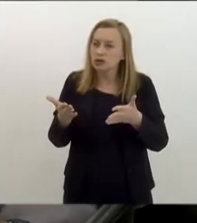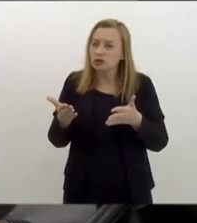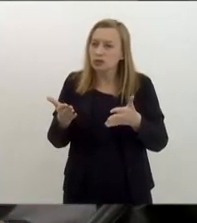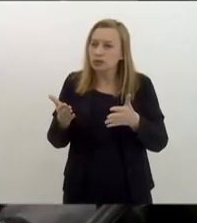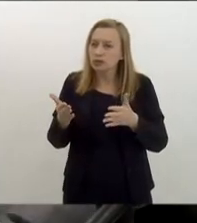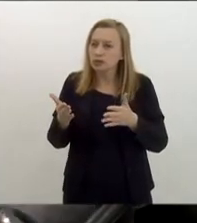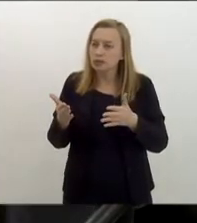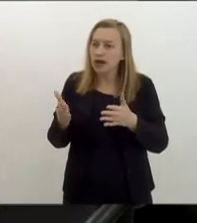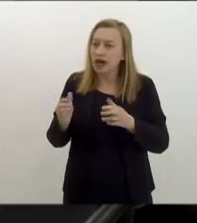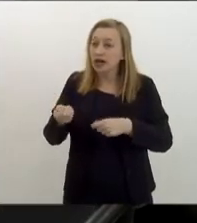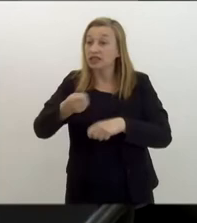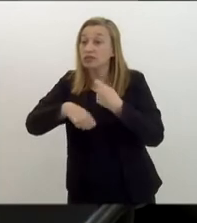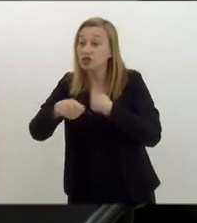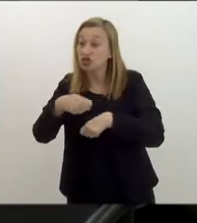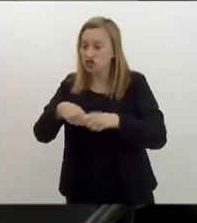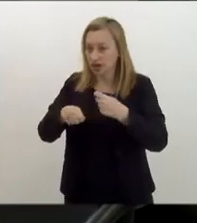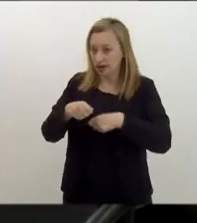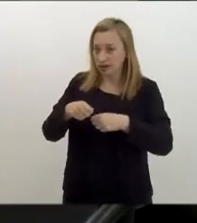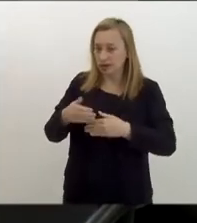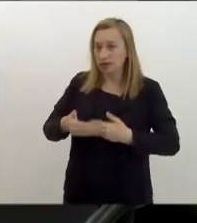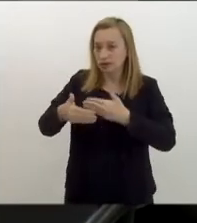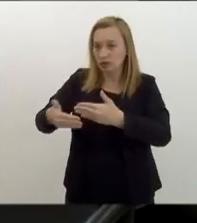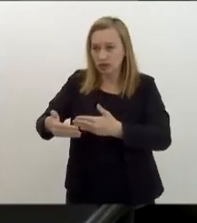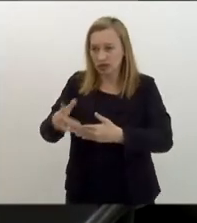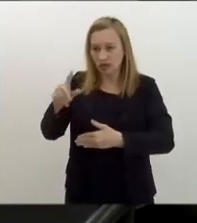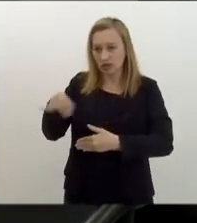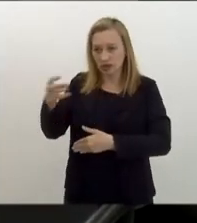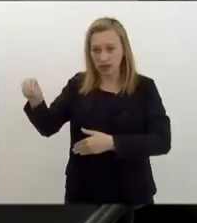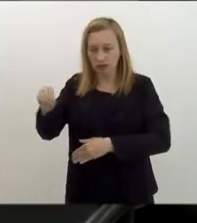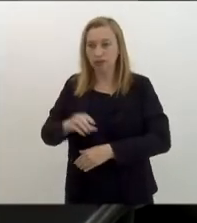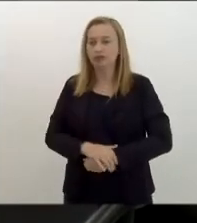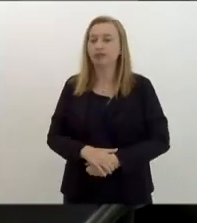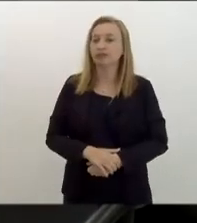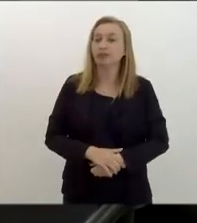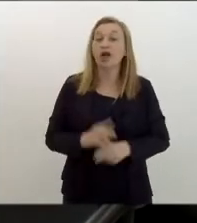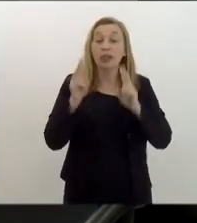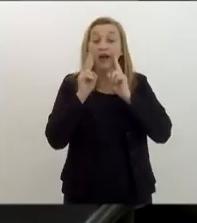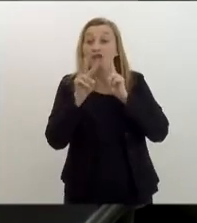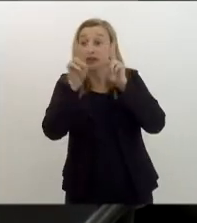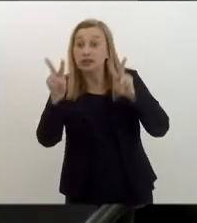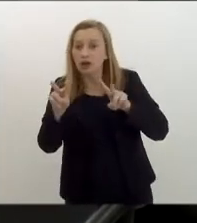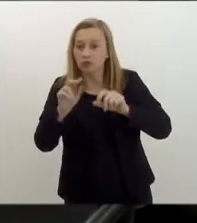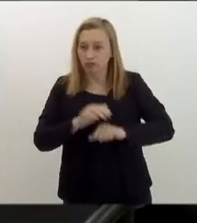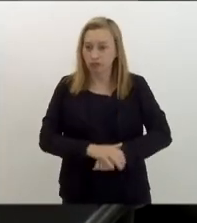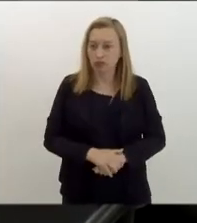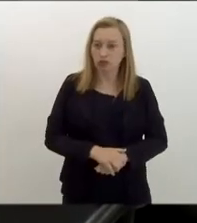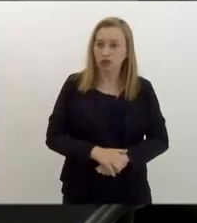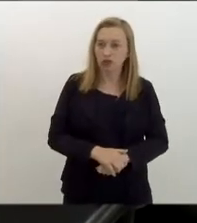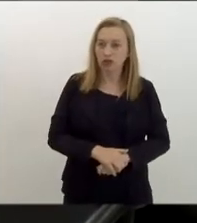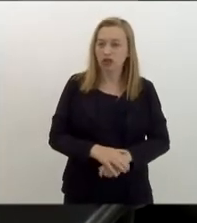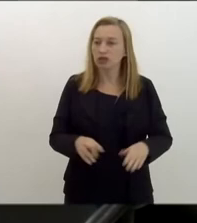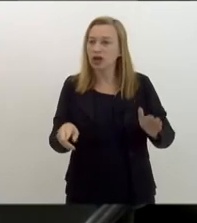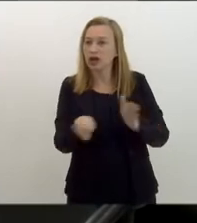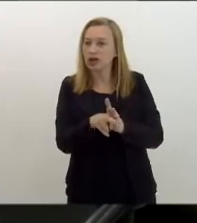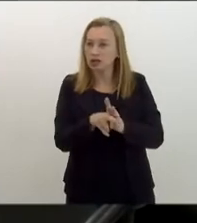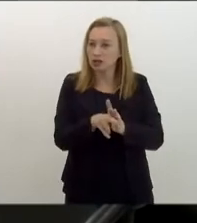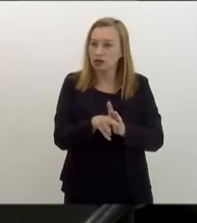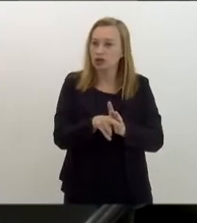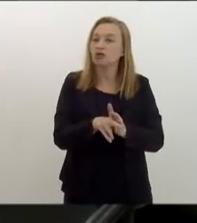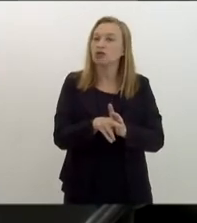tocá-las digamos assim para tocar esse processo de liquidação do ponto de vista da resolução do e